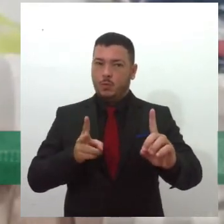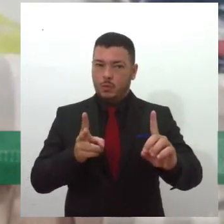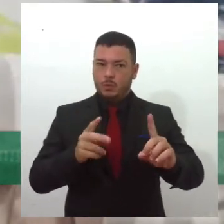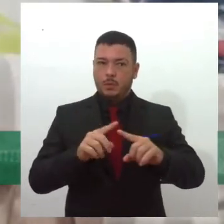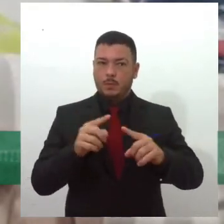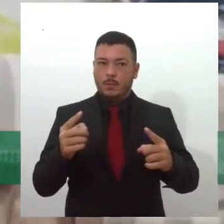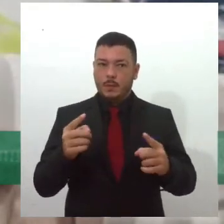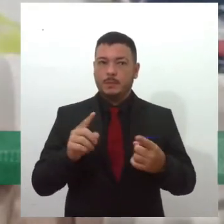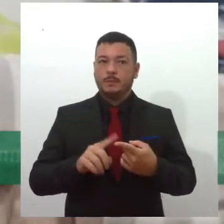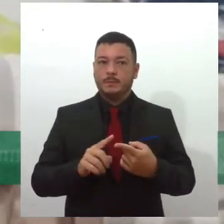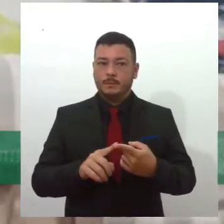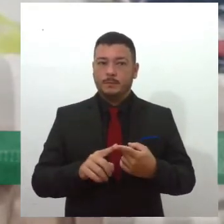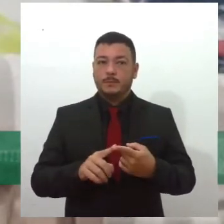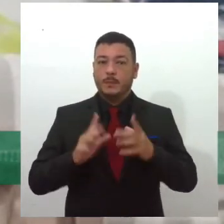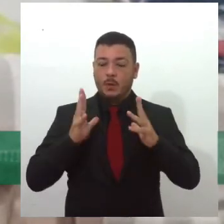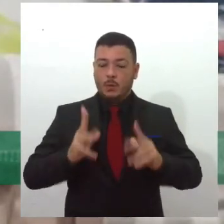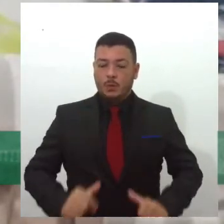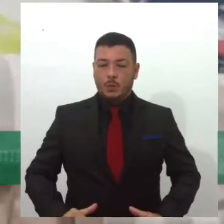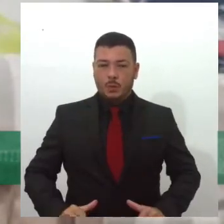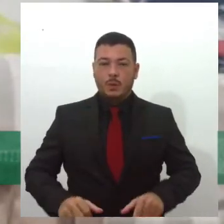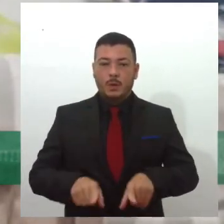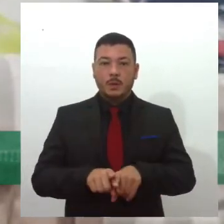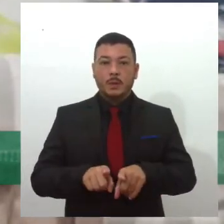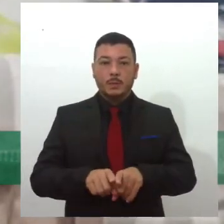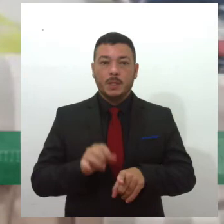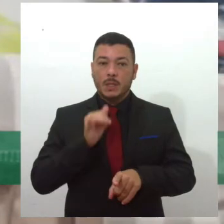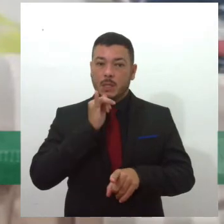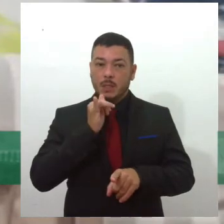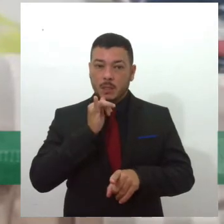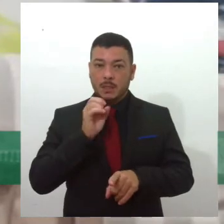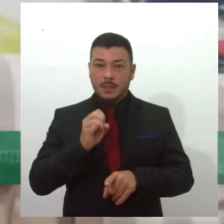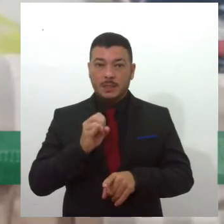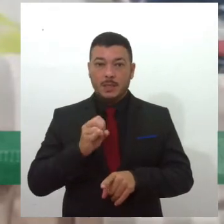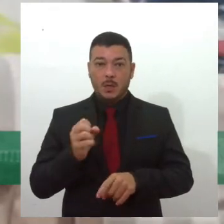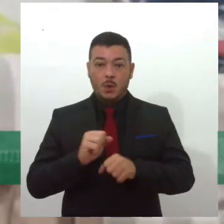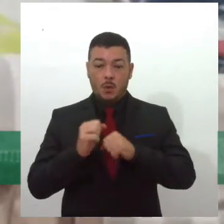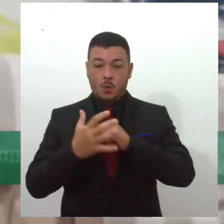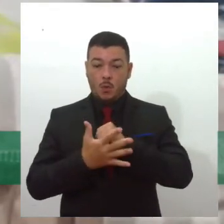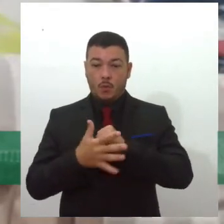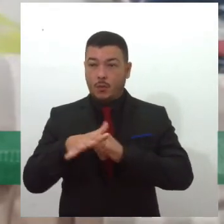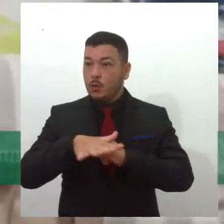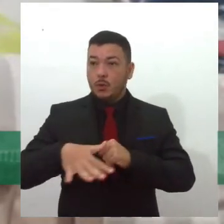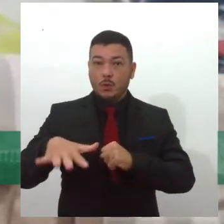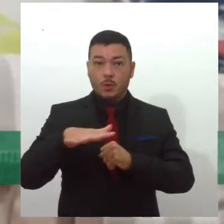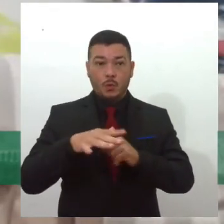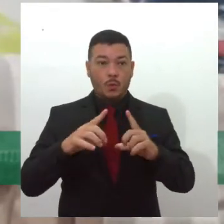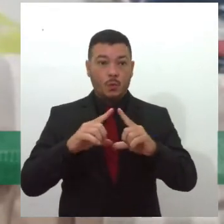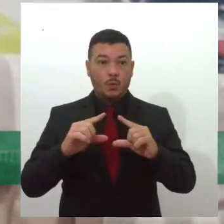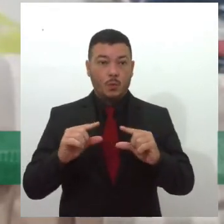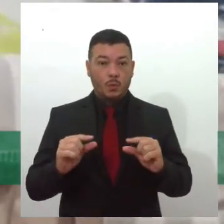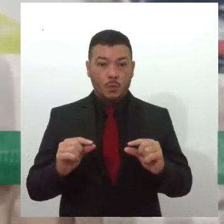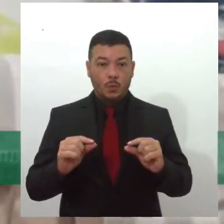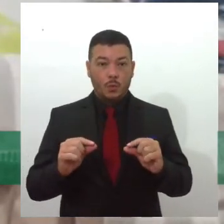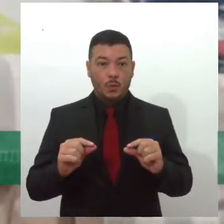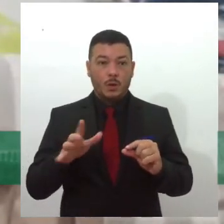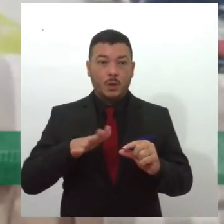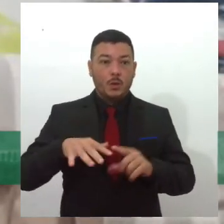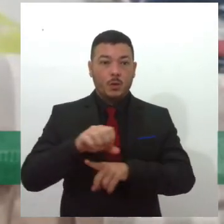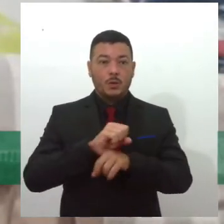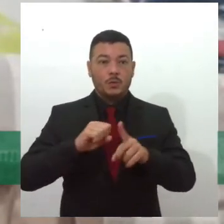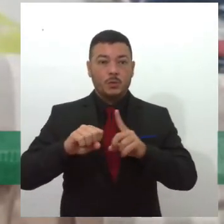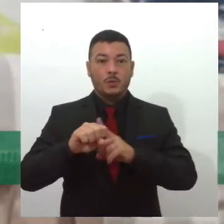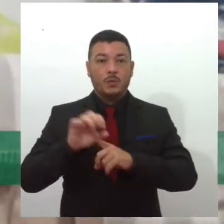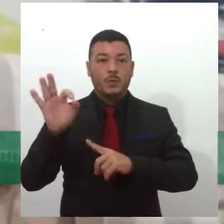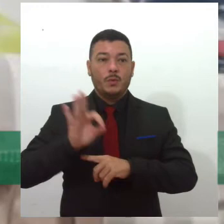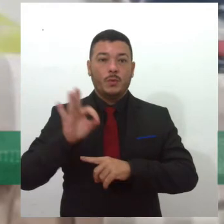a higiene e o uso de máscara. Quanto menos casos de Covid nós tivermos, menor na sociedade, a menor